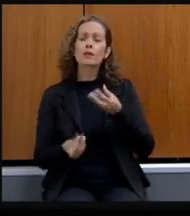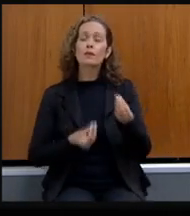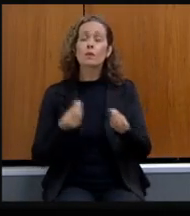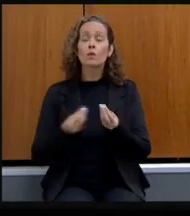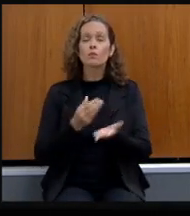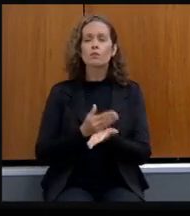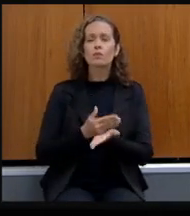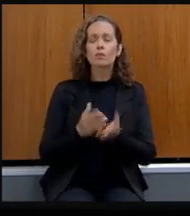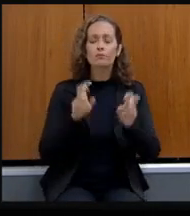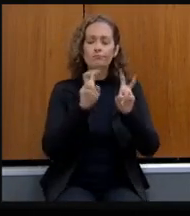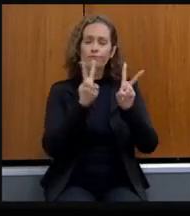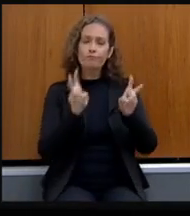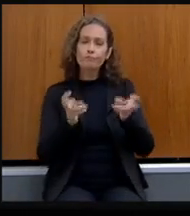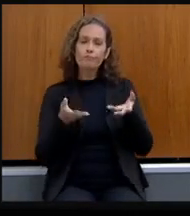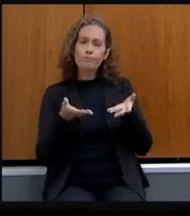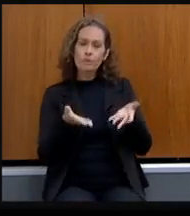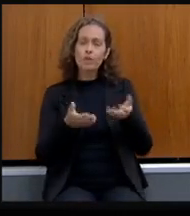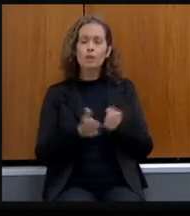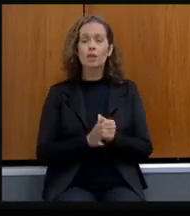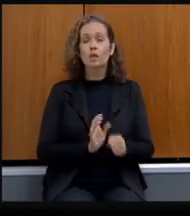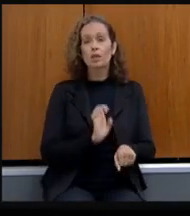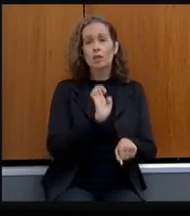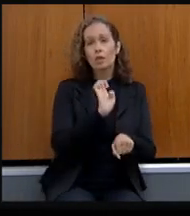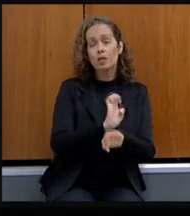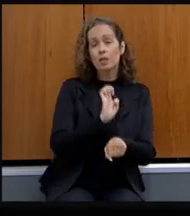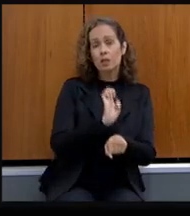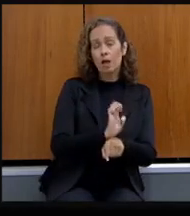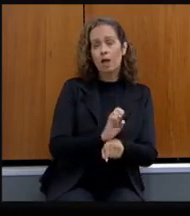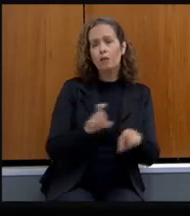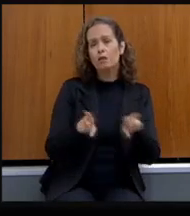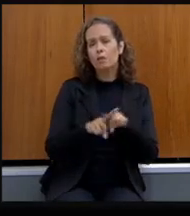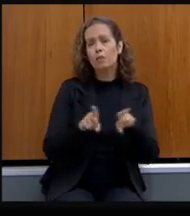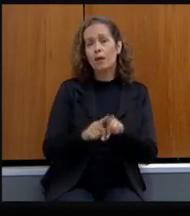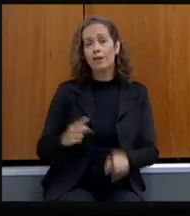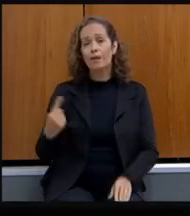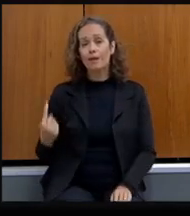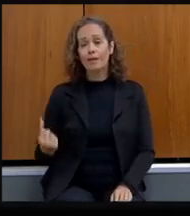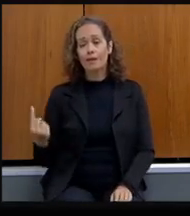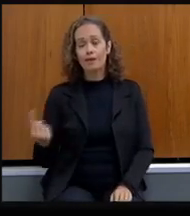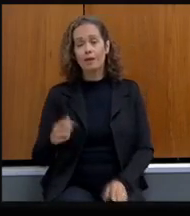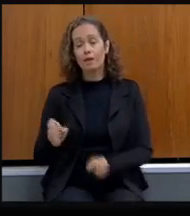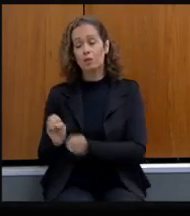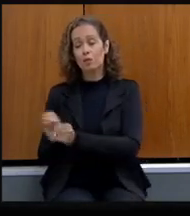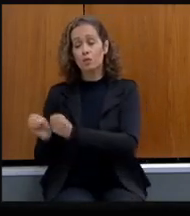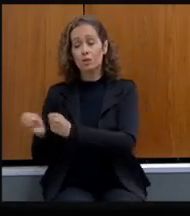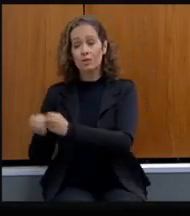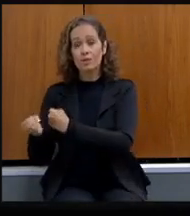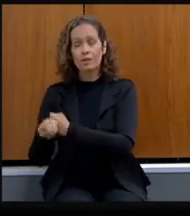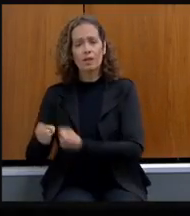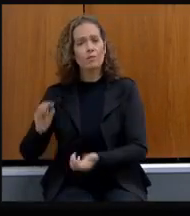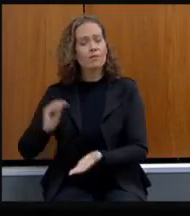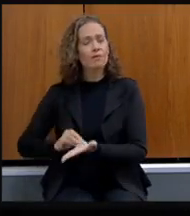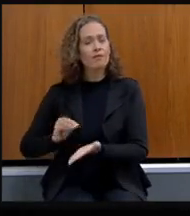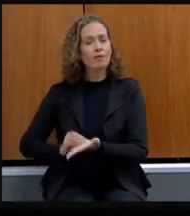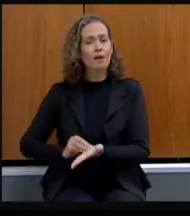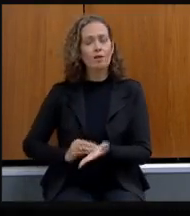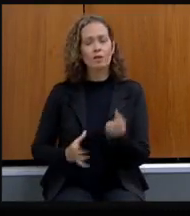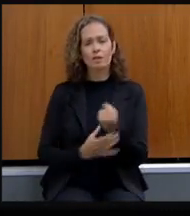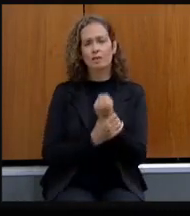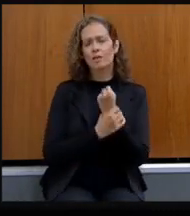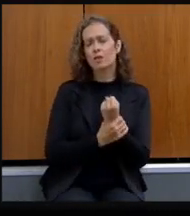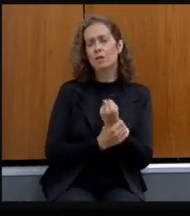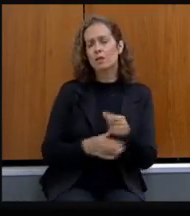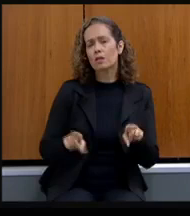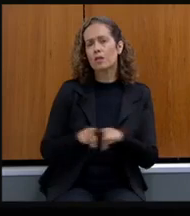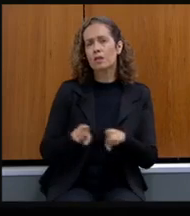dessa PA bom então estado com cada município gera insegurança que gera um déficit de